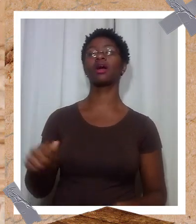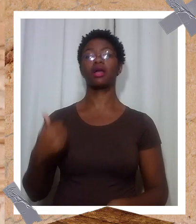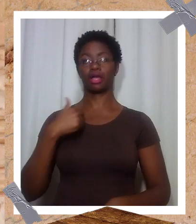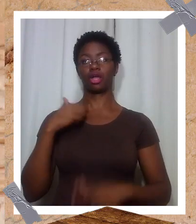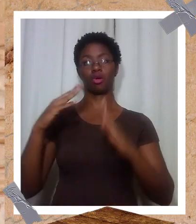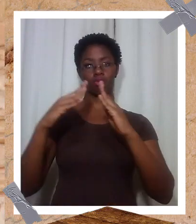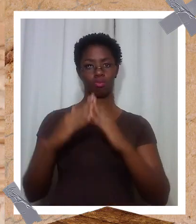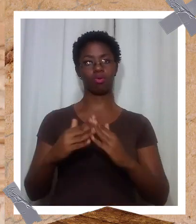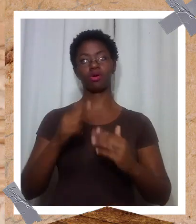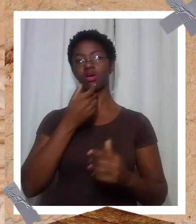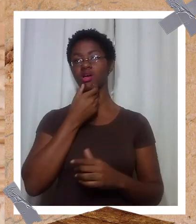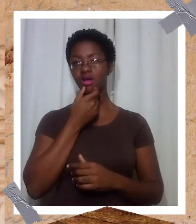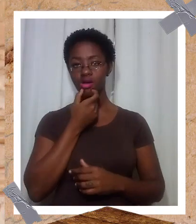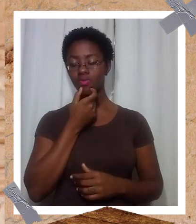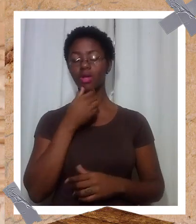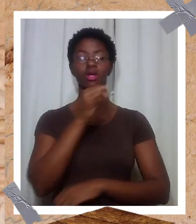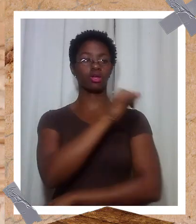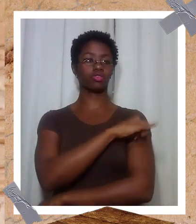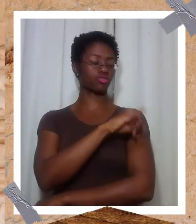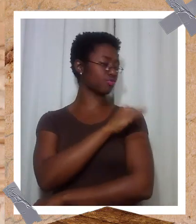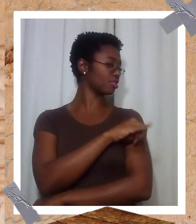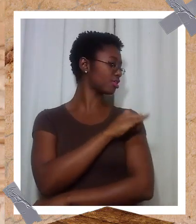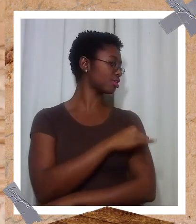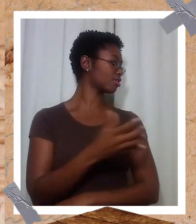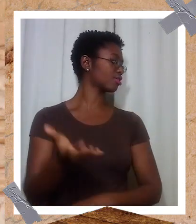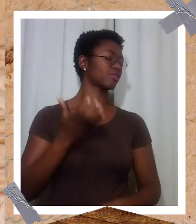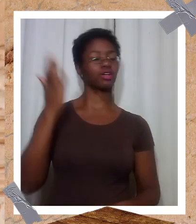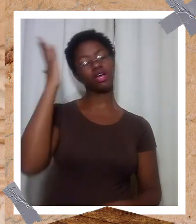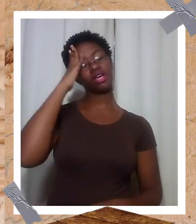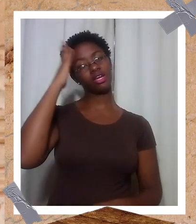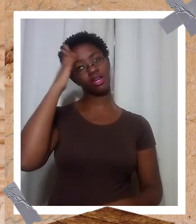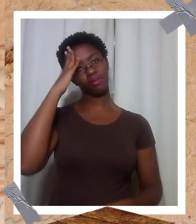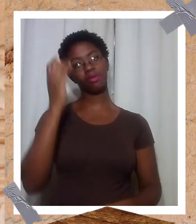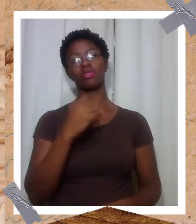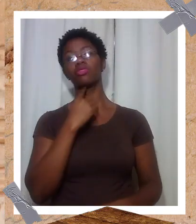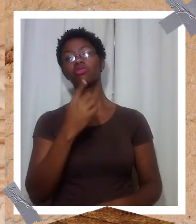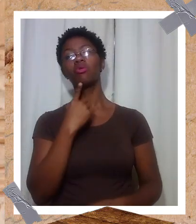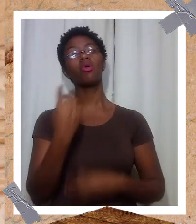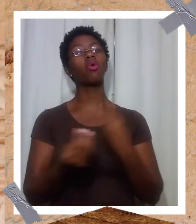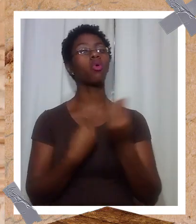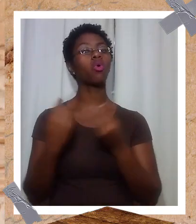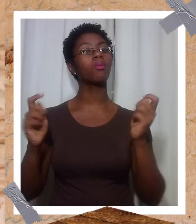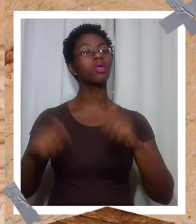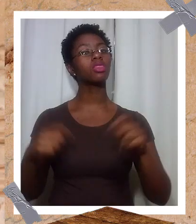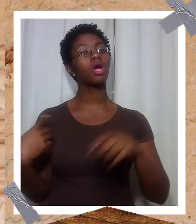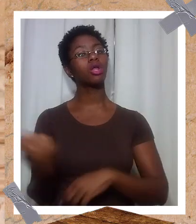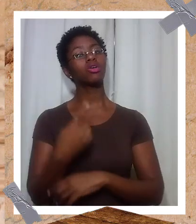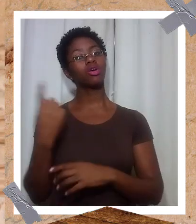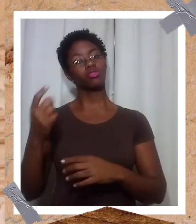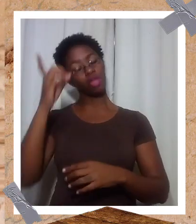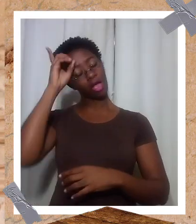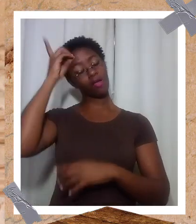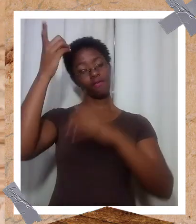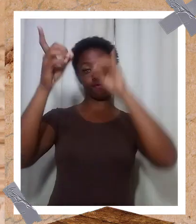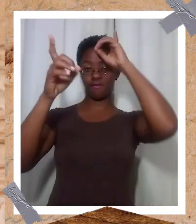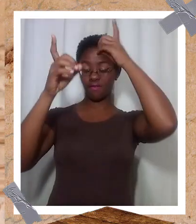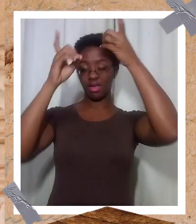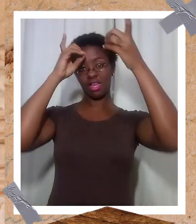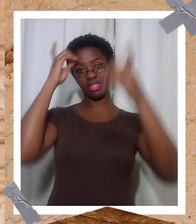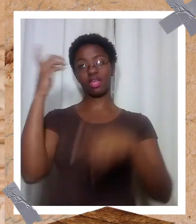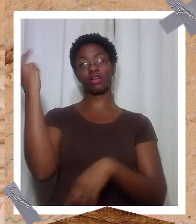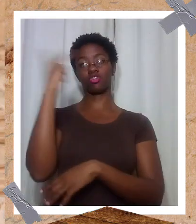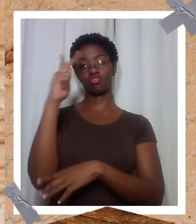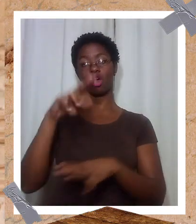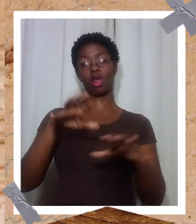Rio de Janeiro. E eu queria saber como a gente pode criar histórias sobre territórios de